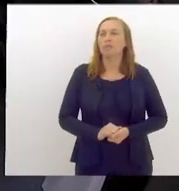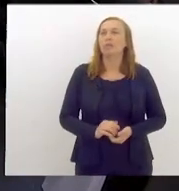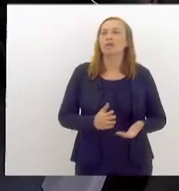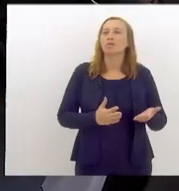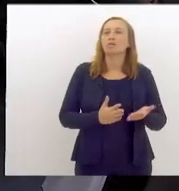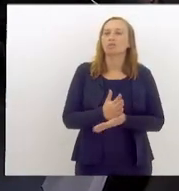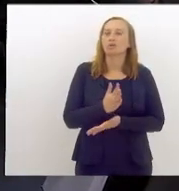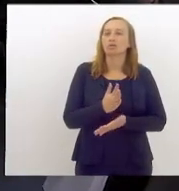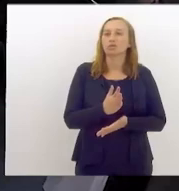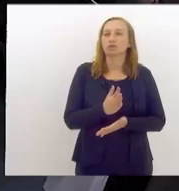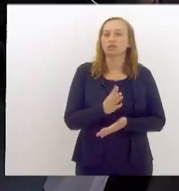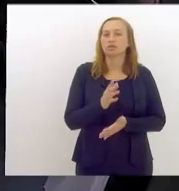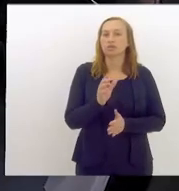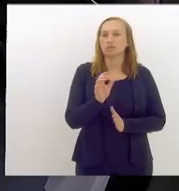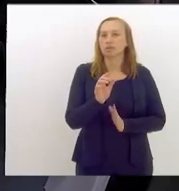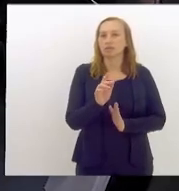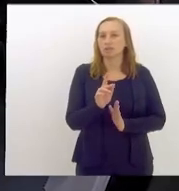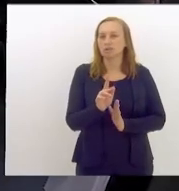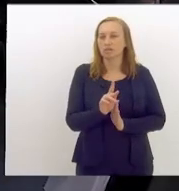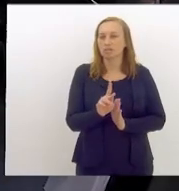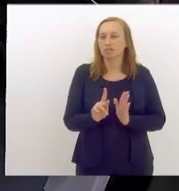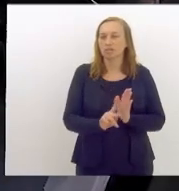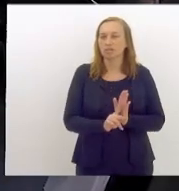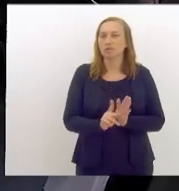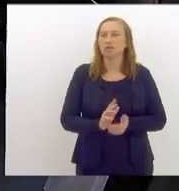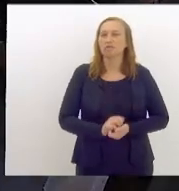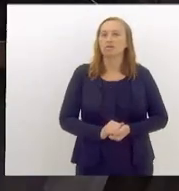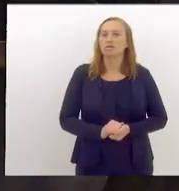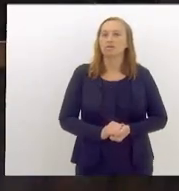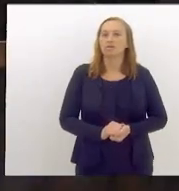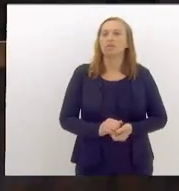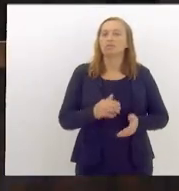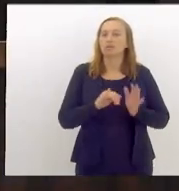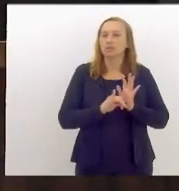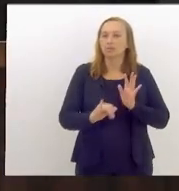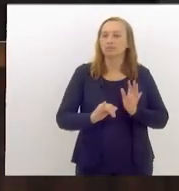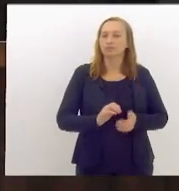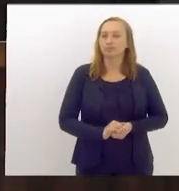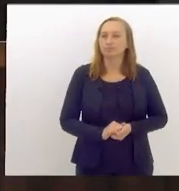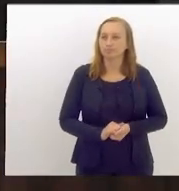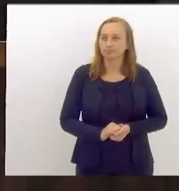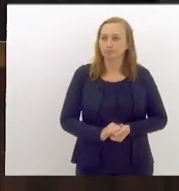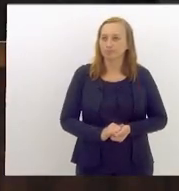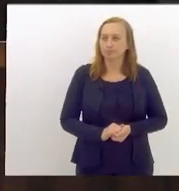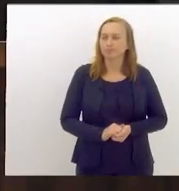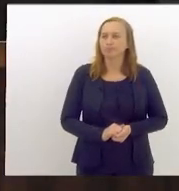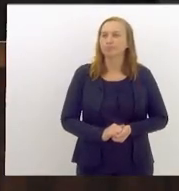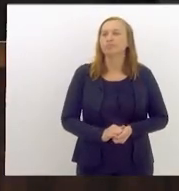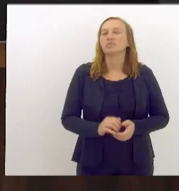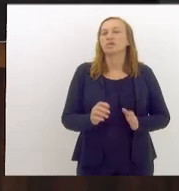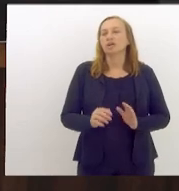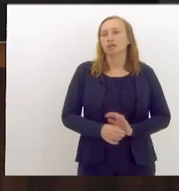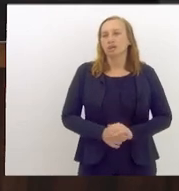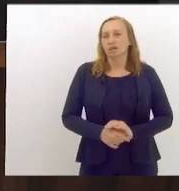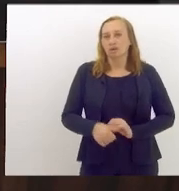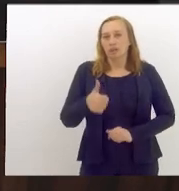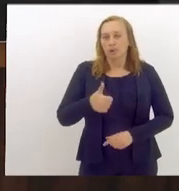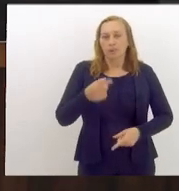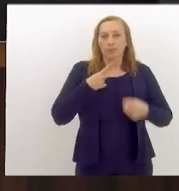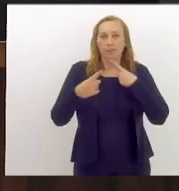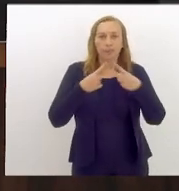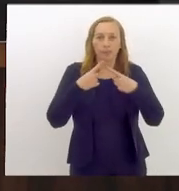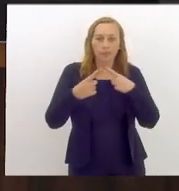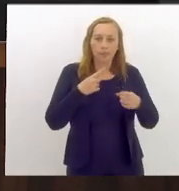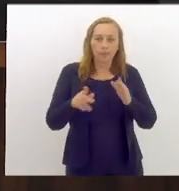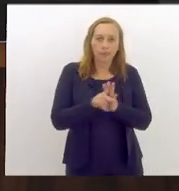projeto legislativo foi aprovado vai a publicação em regime de prioridade a discussão